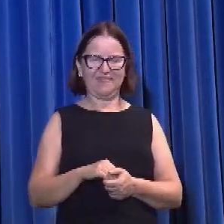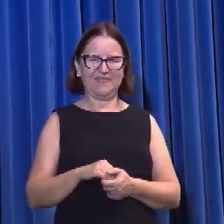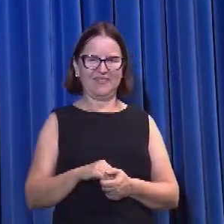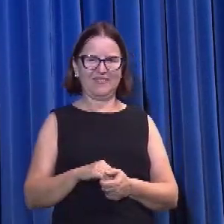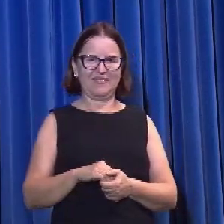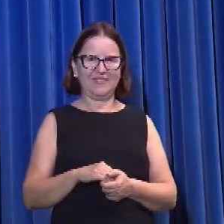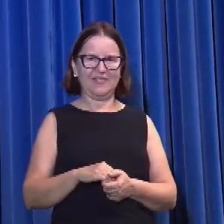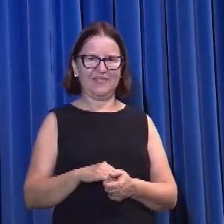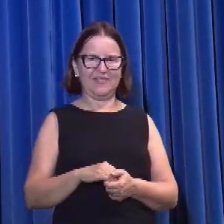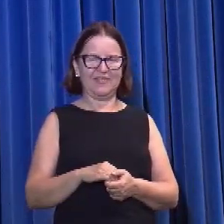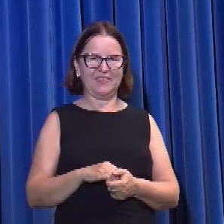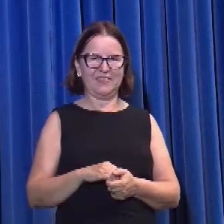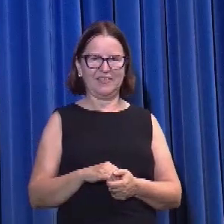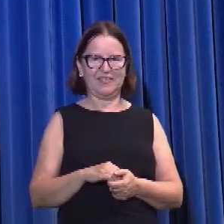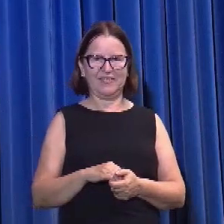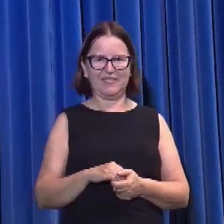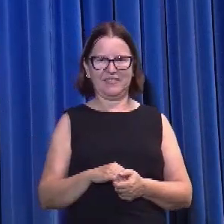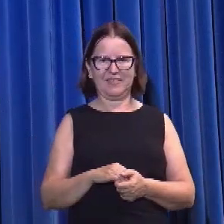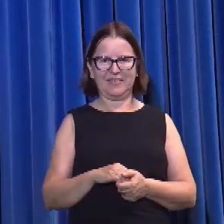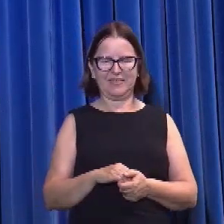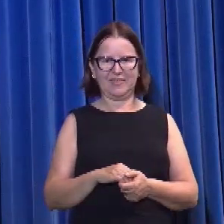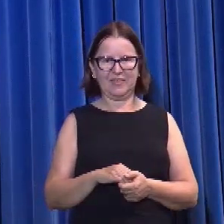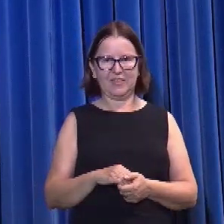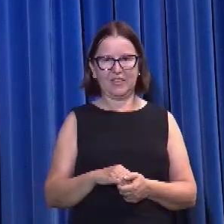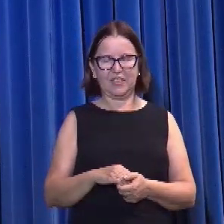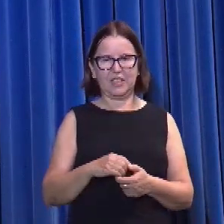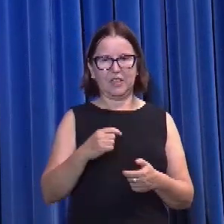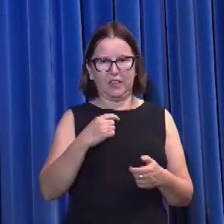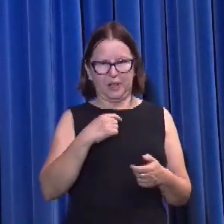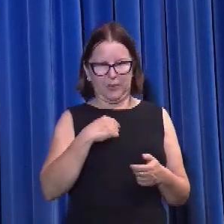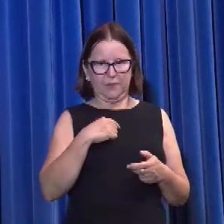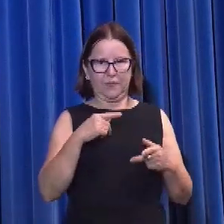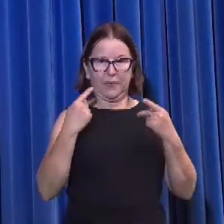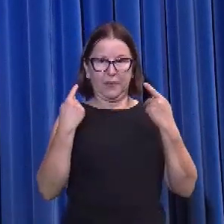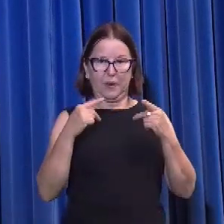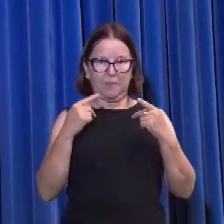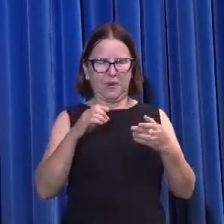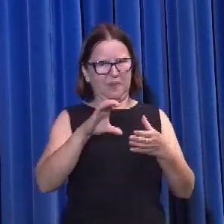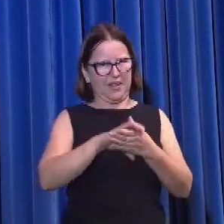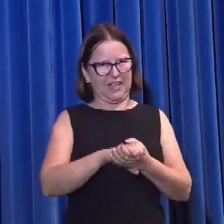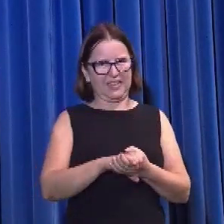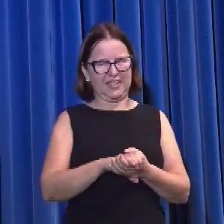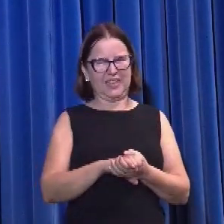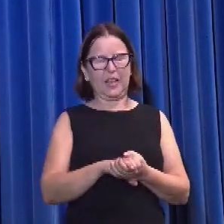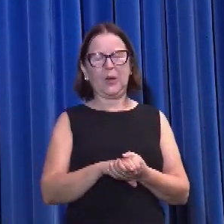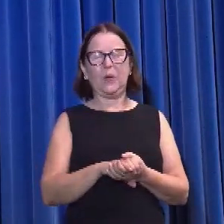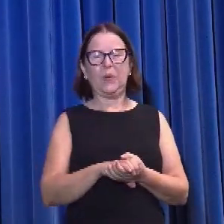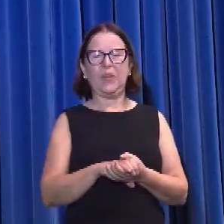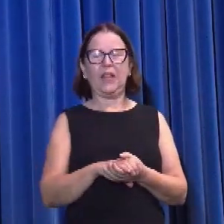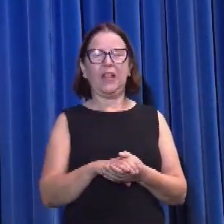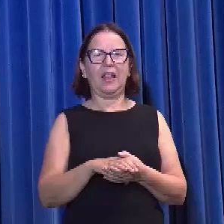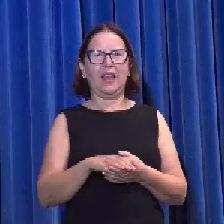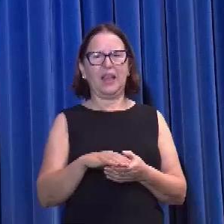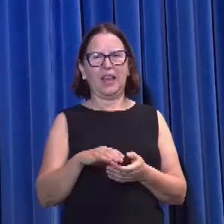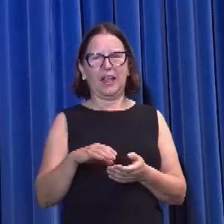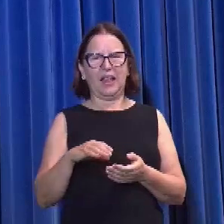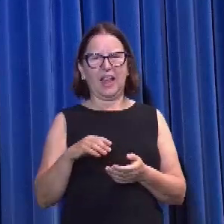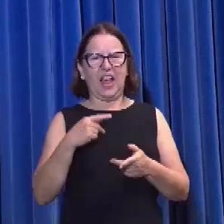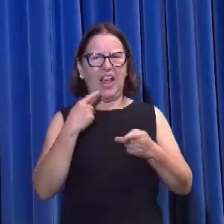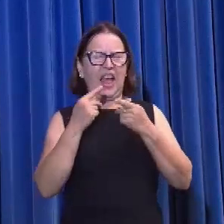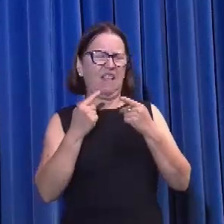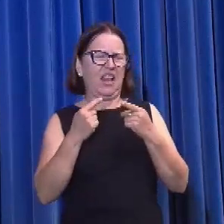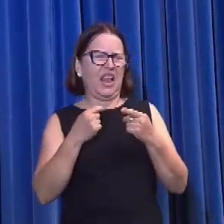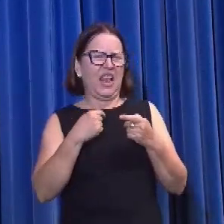Eu trabalho muitas vezes com casais e chega o casal dizendo assim, eu já não amo